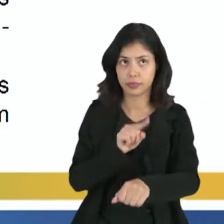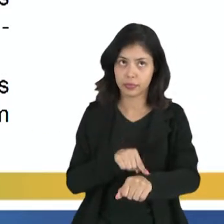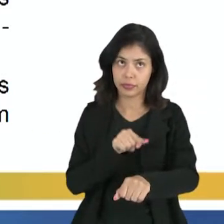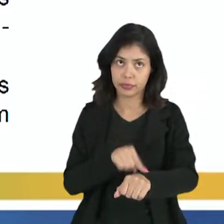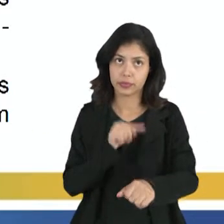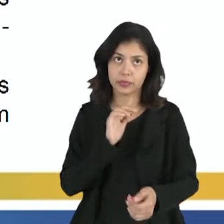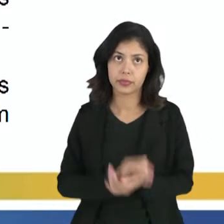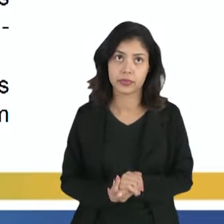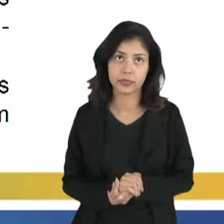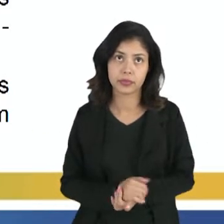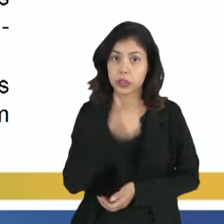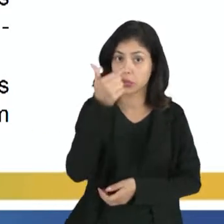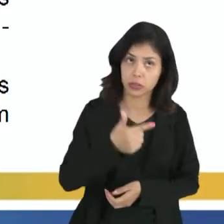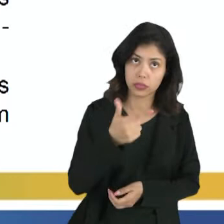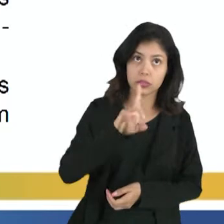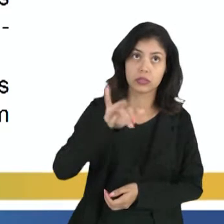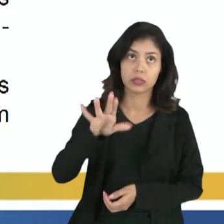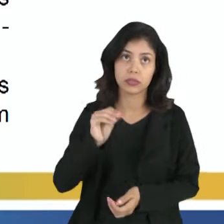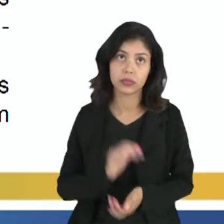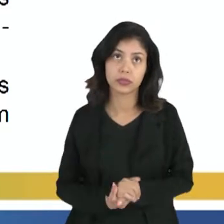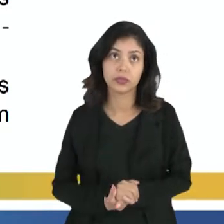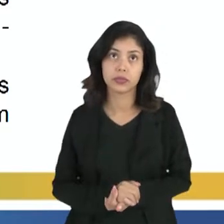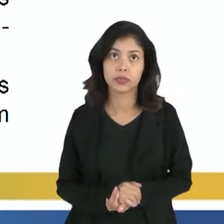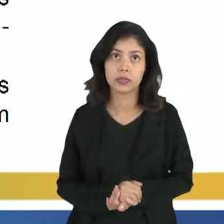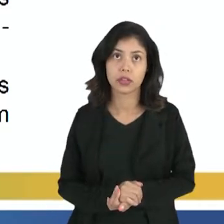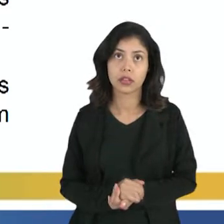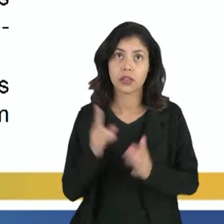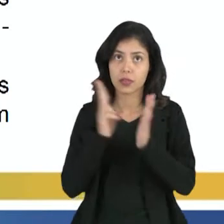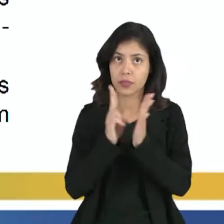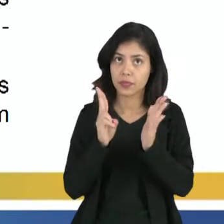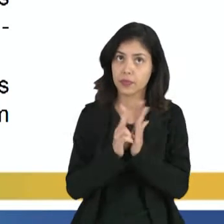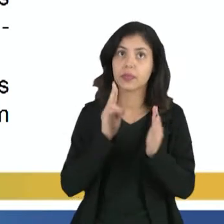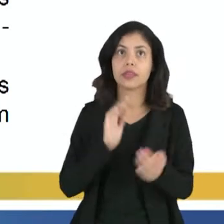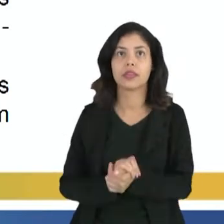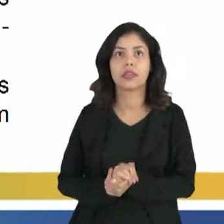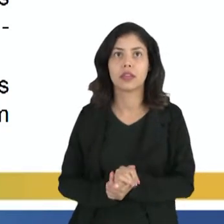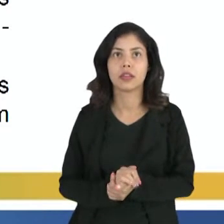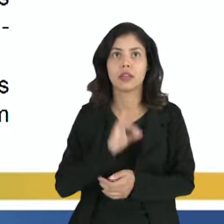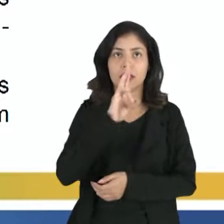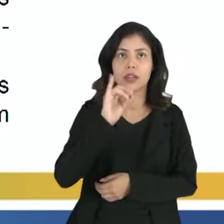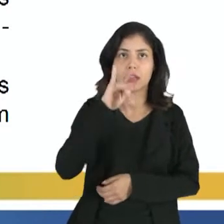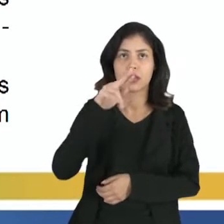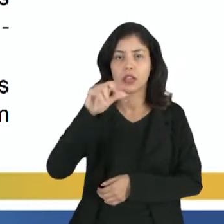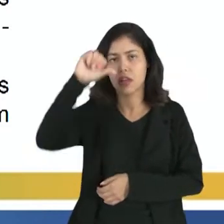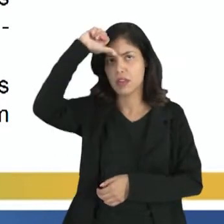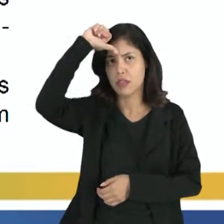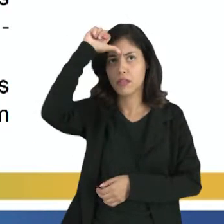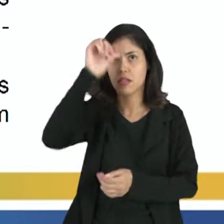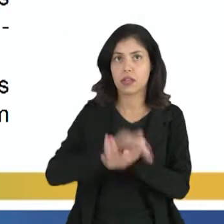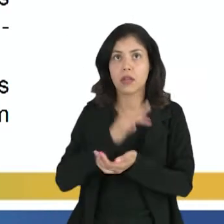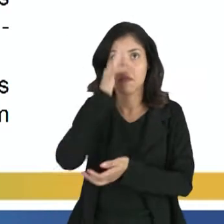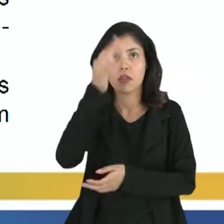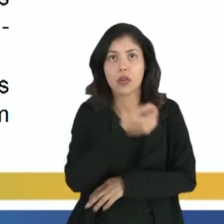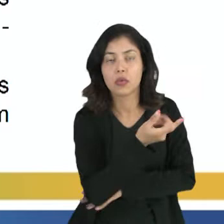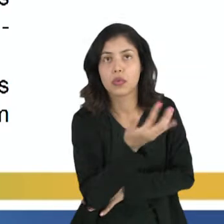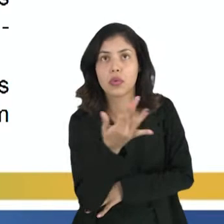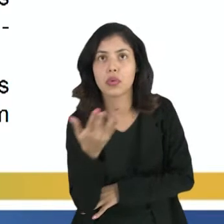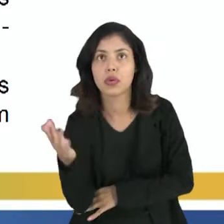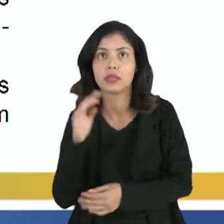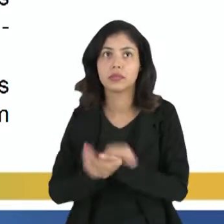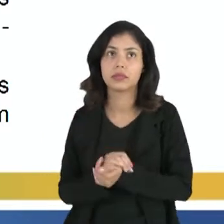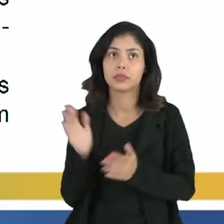mesmo alguns místicos, segundo leio, que na Índia lançam flores ao fogo num rito de